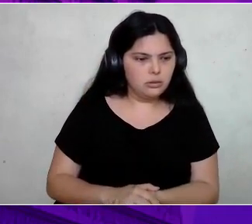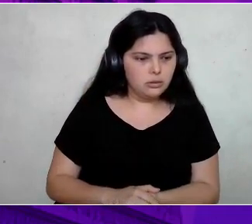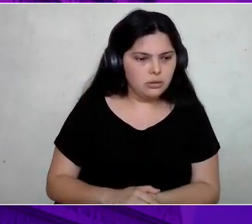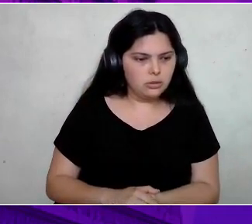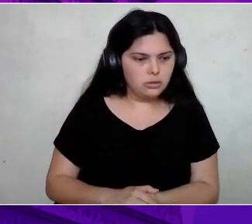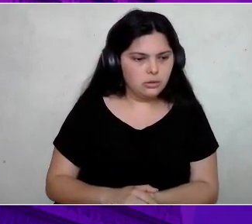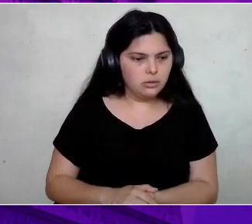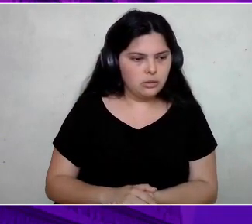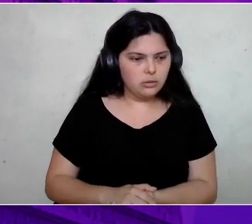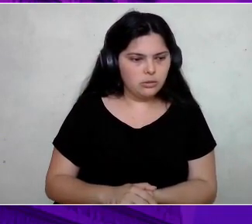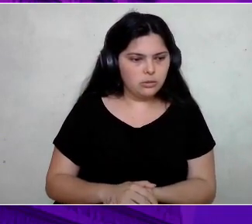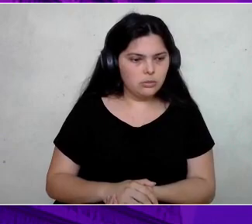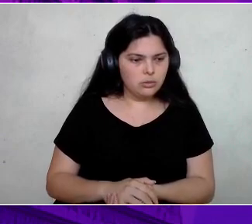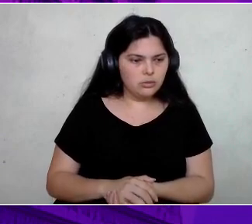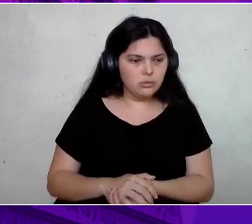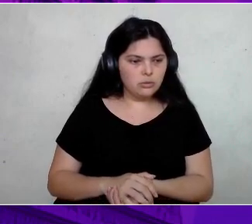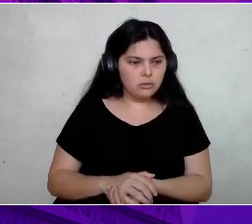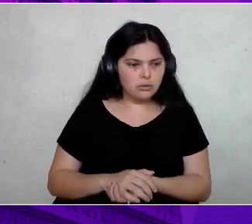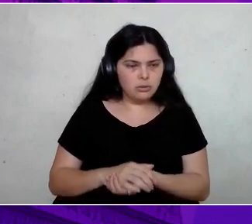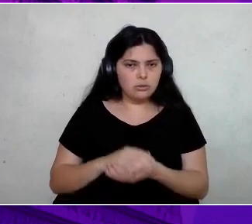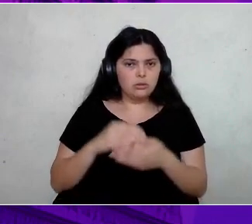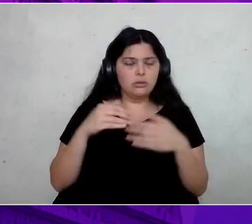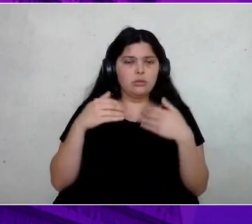Muito bem, gente.